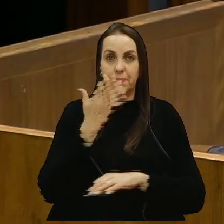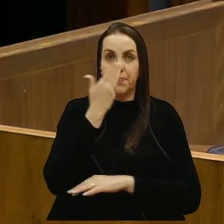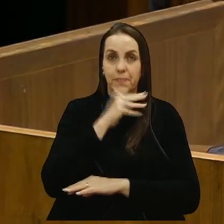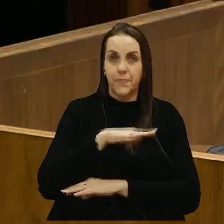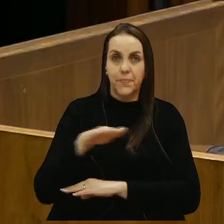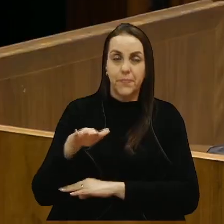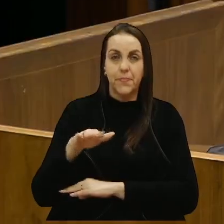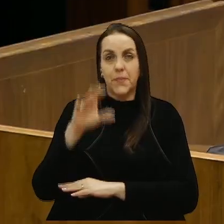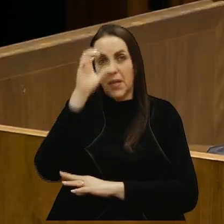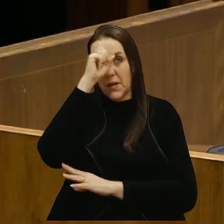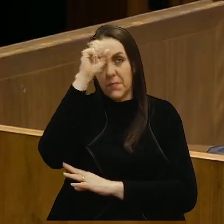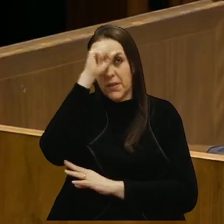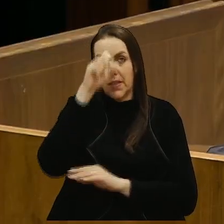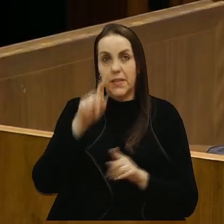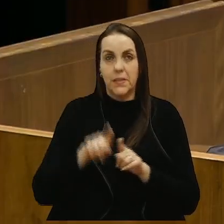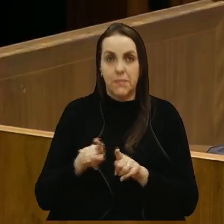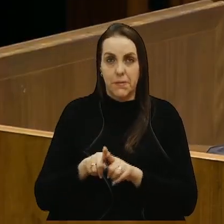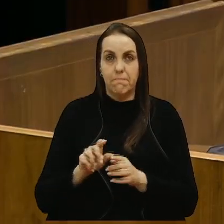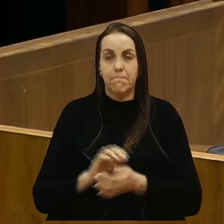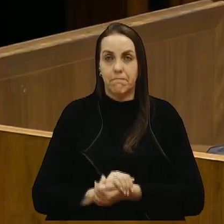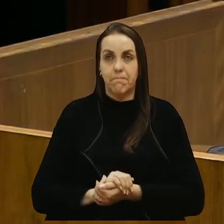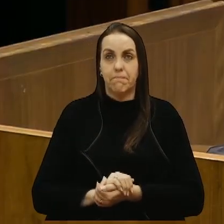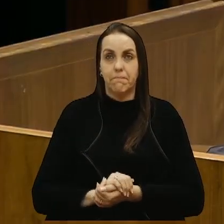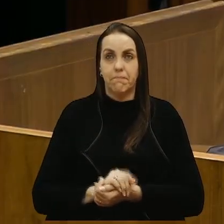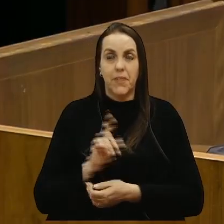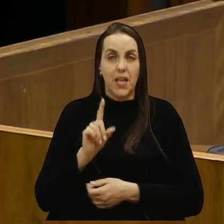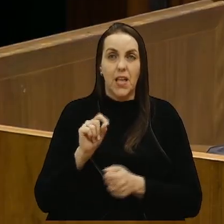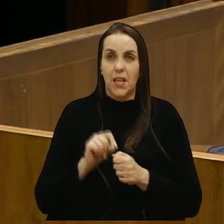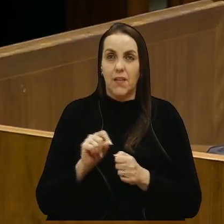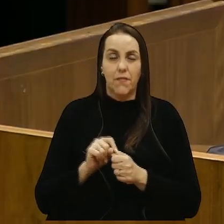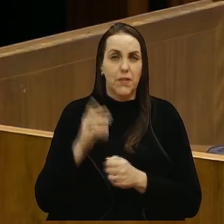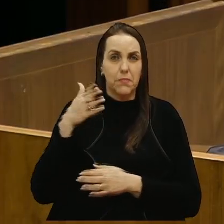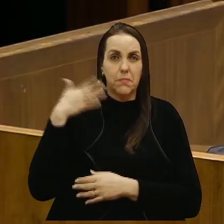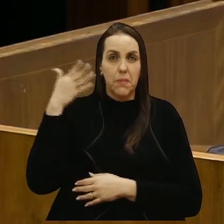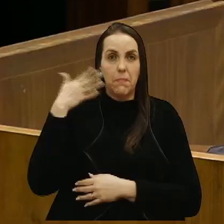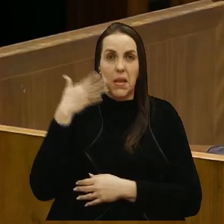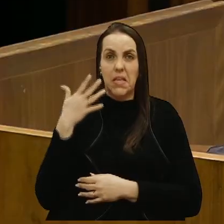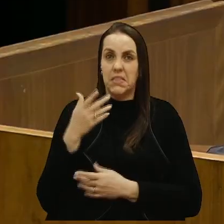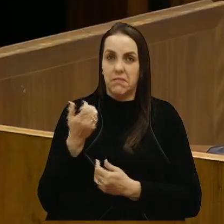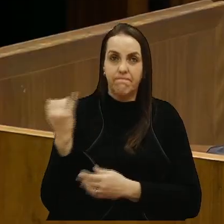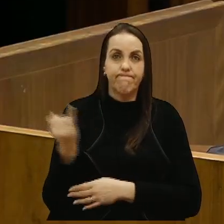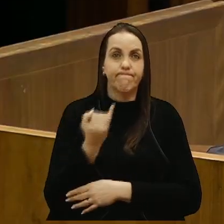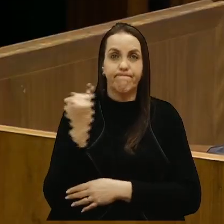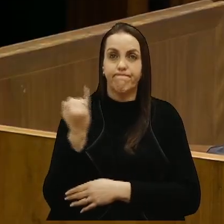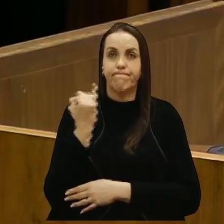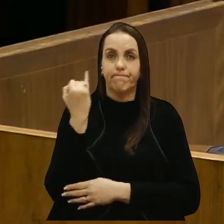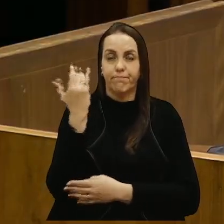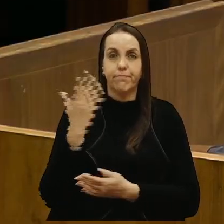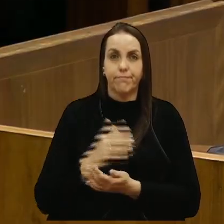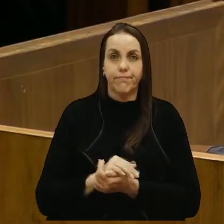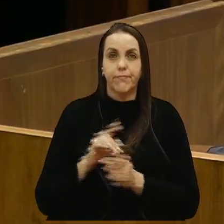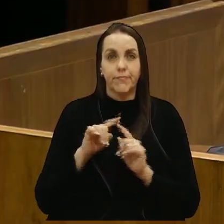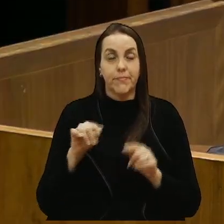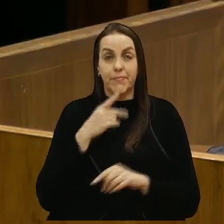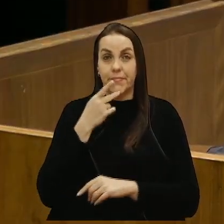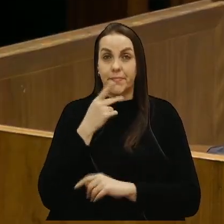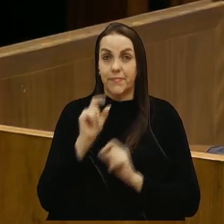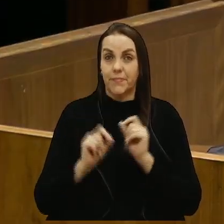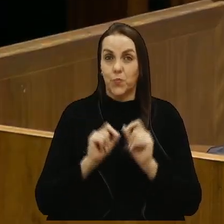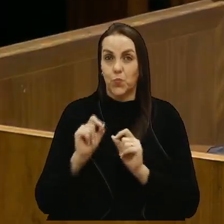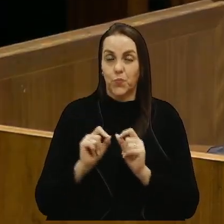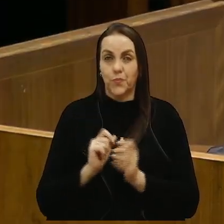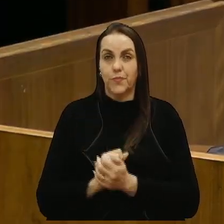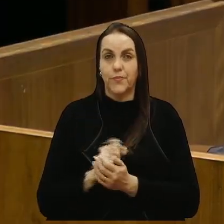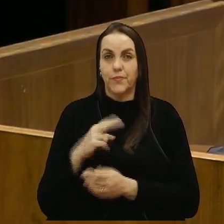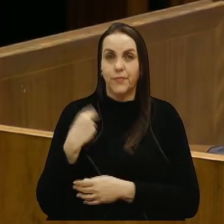e aprender. Aí ele fez uma palestra realmente muito importante, mas ele disse, né, que